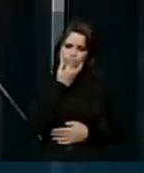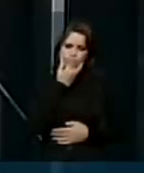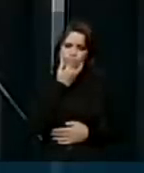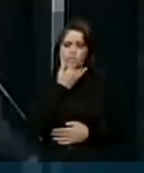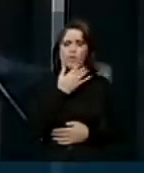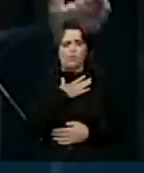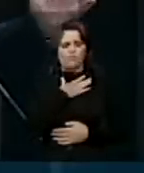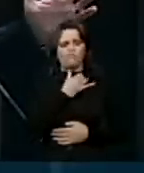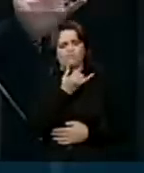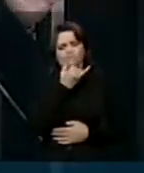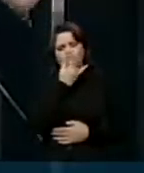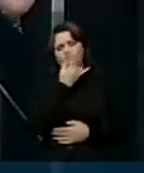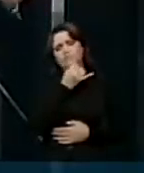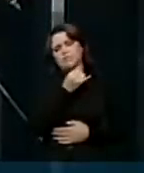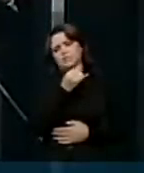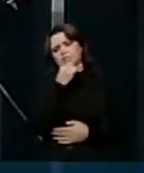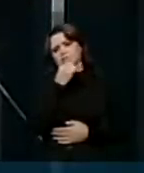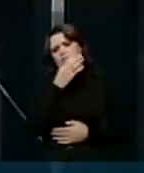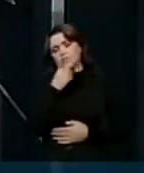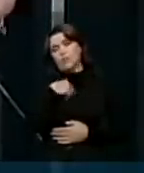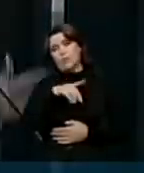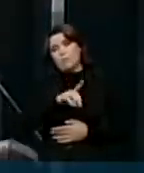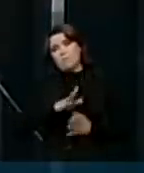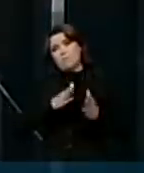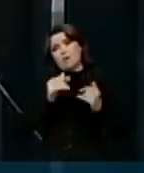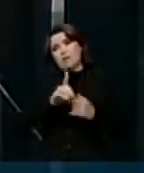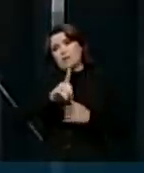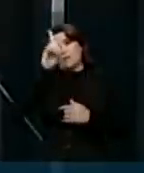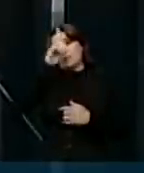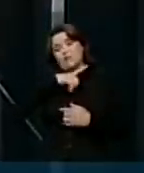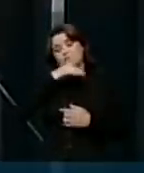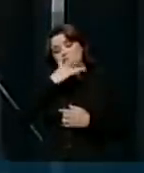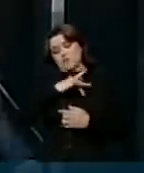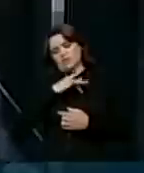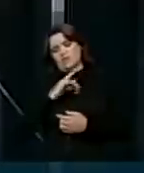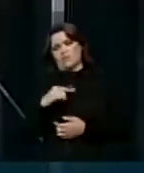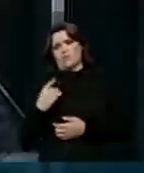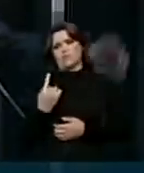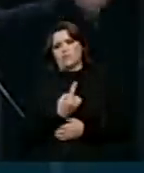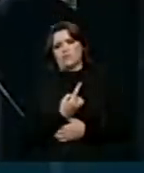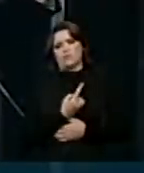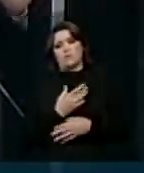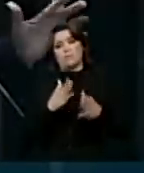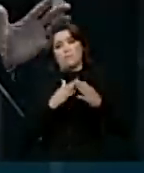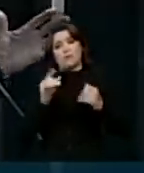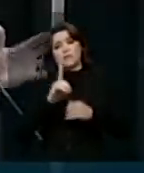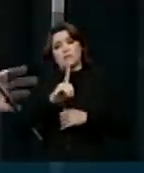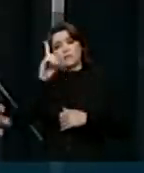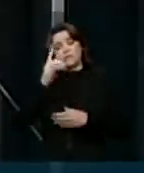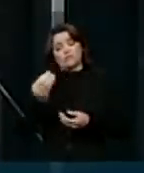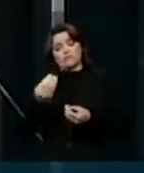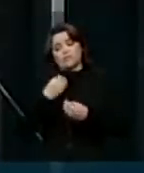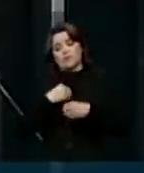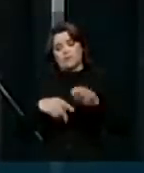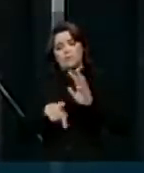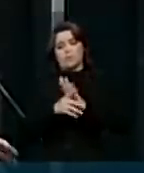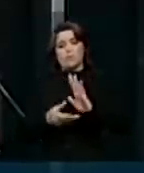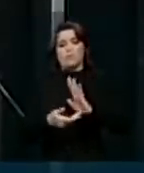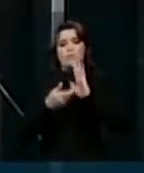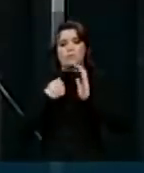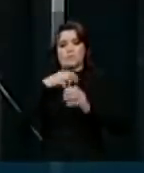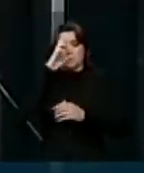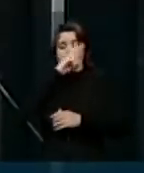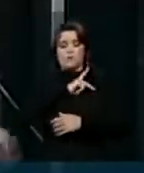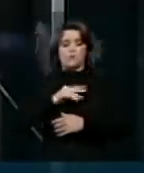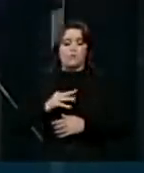Eu peço a Deus que Ele tenha misericórdia de nós, Peço a Deus que nos dê nesta casa, senhor presidente,